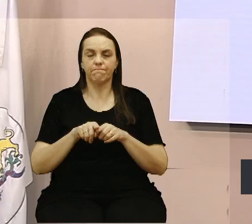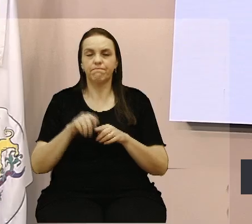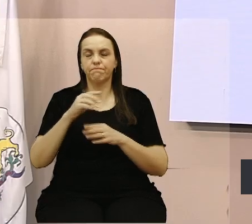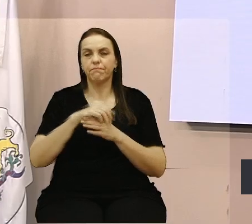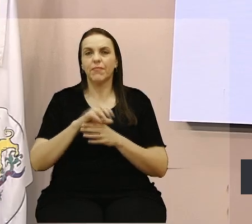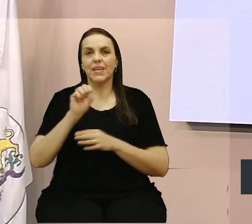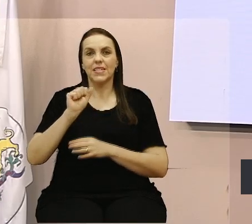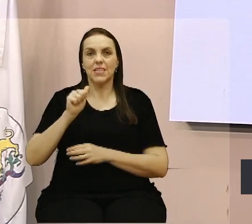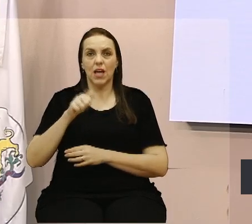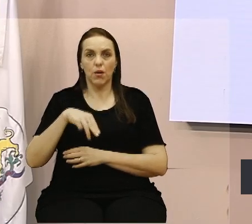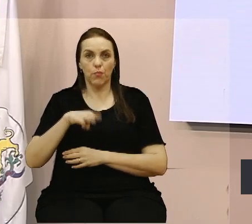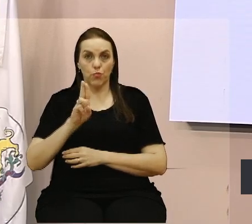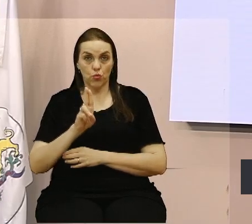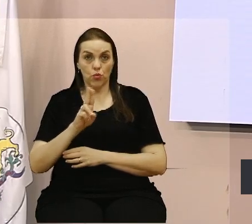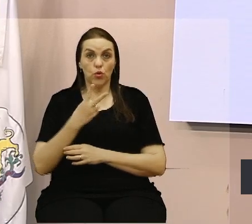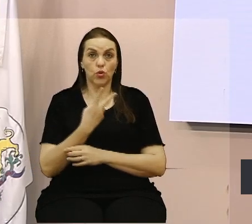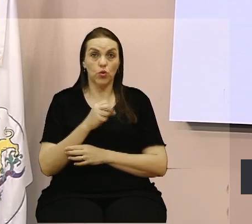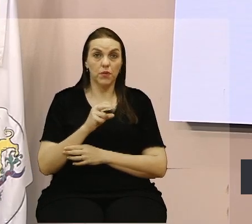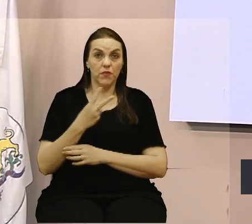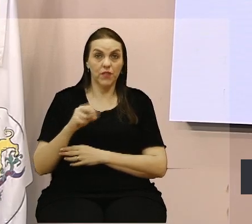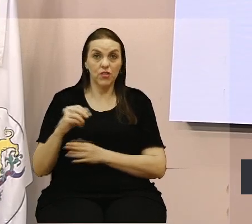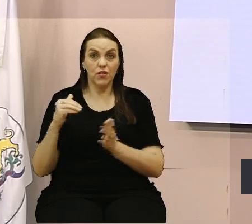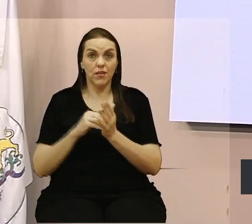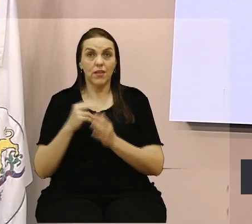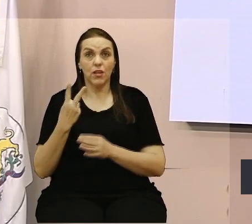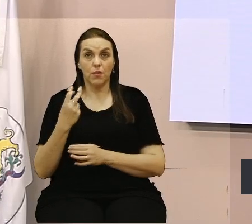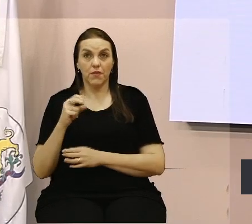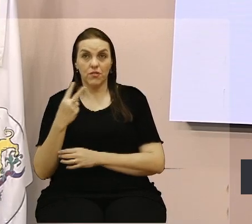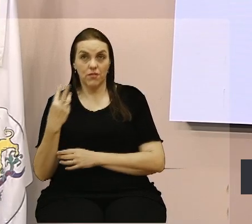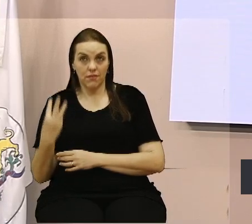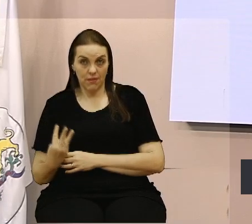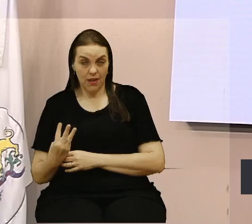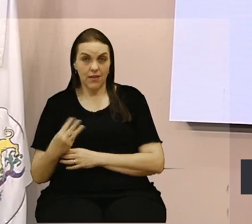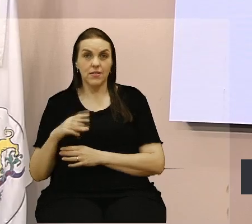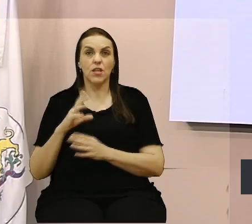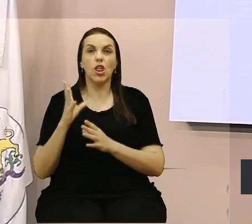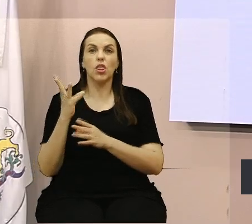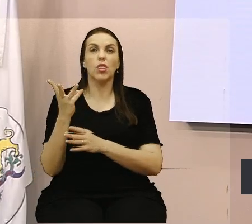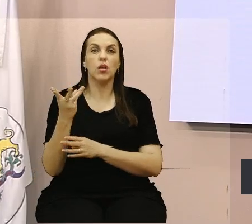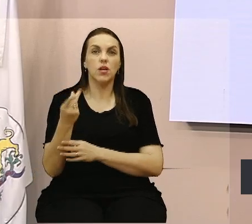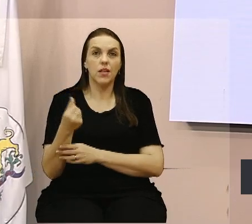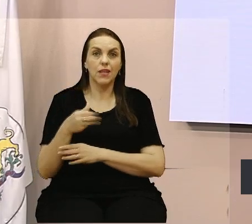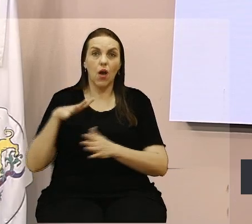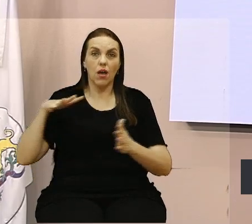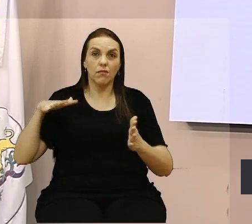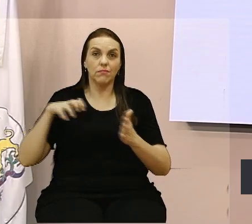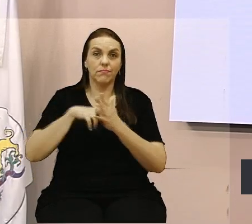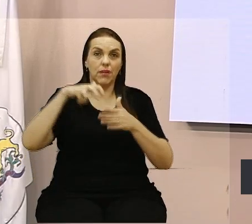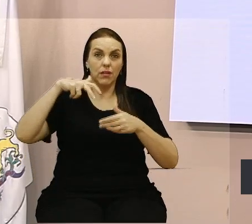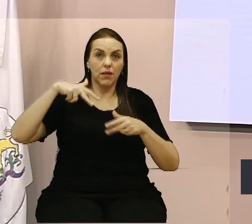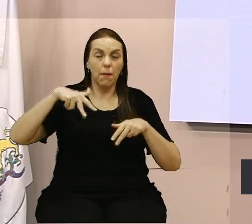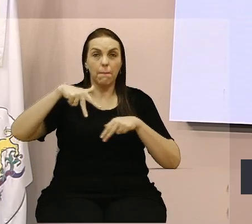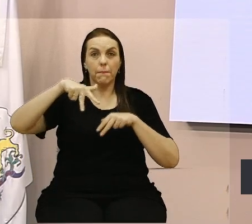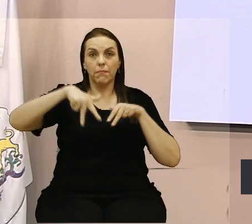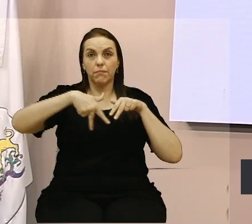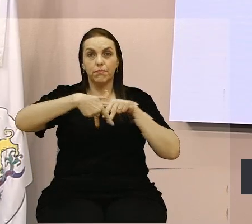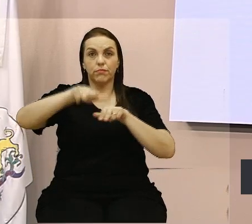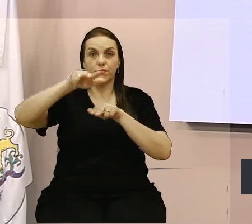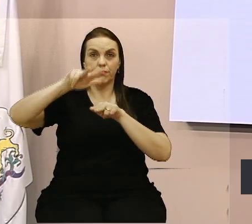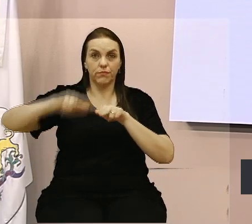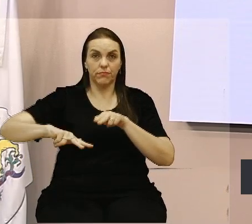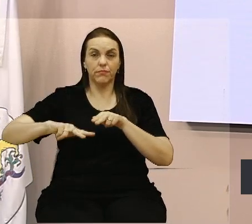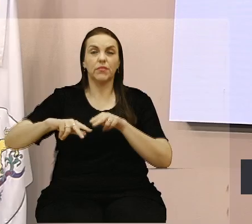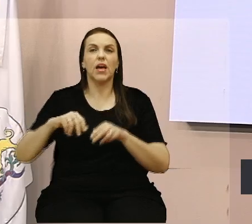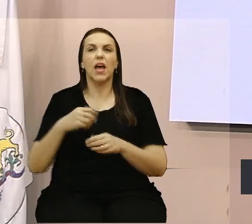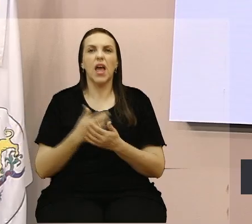De 2020 a 2023, a quantidade de atropelamentos em nossas cidades. Eu vou desconsiderar 24 que